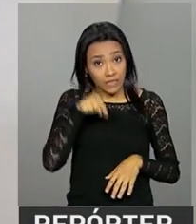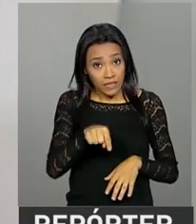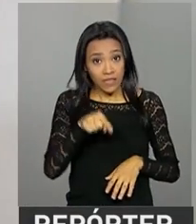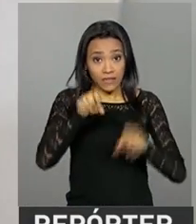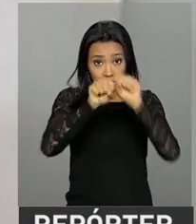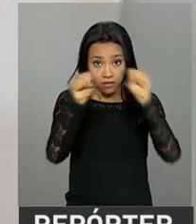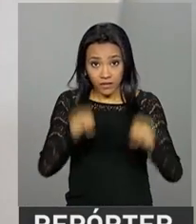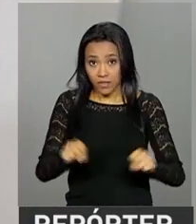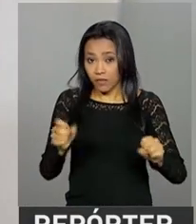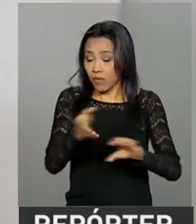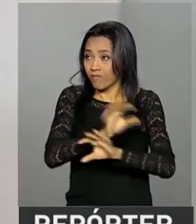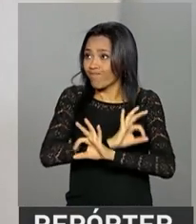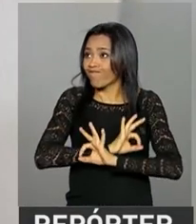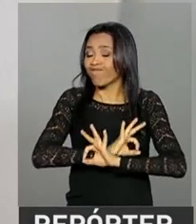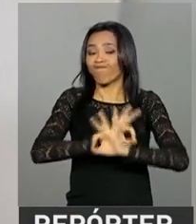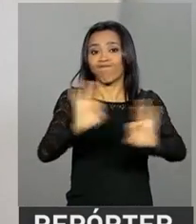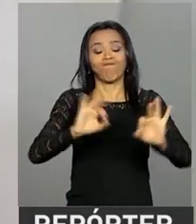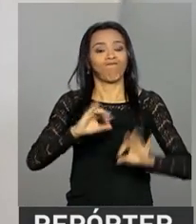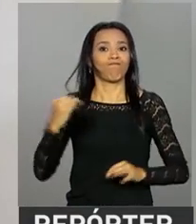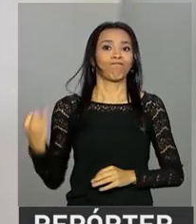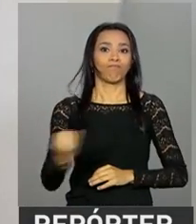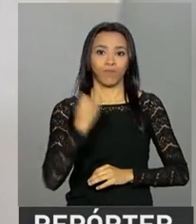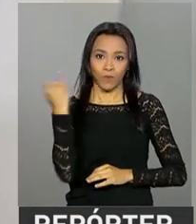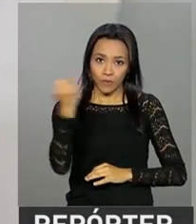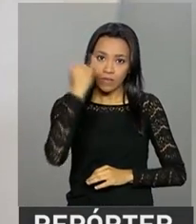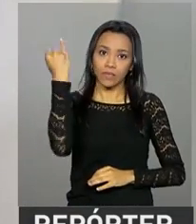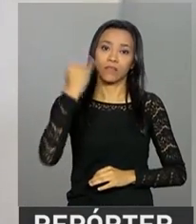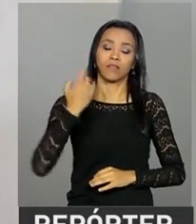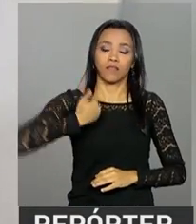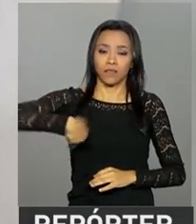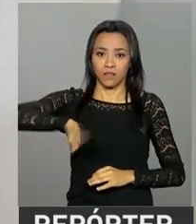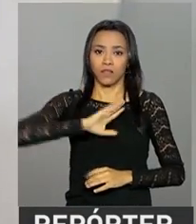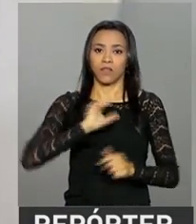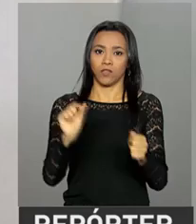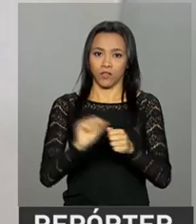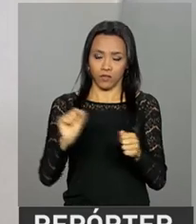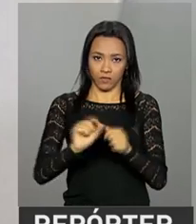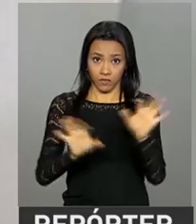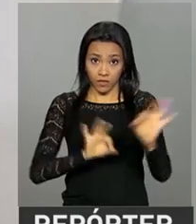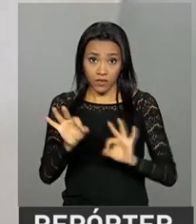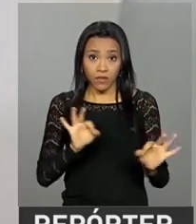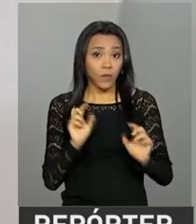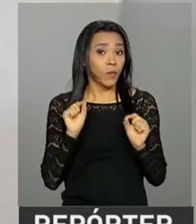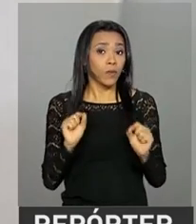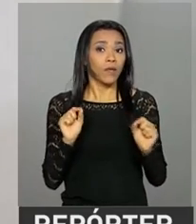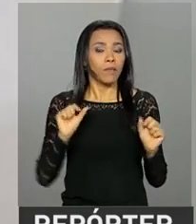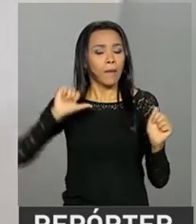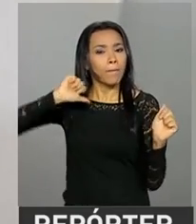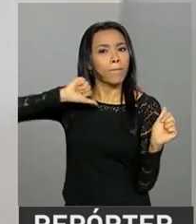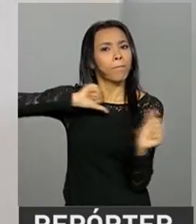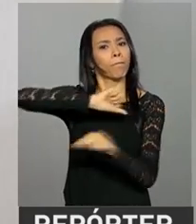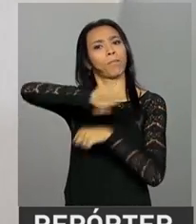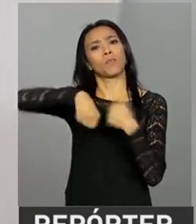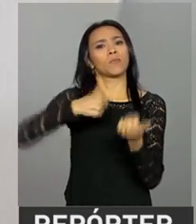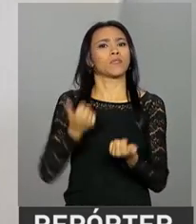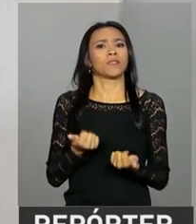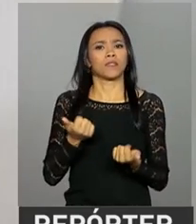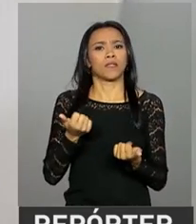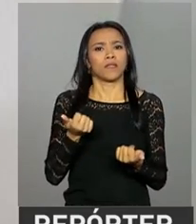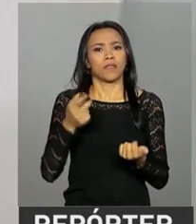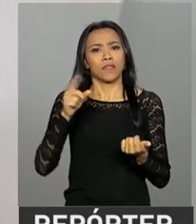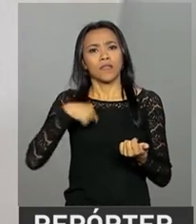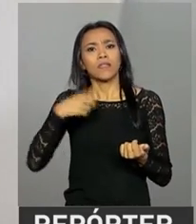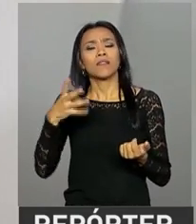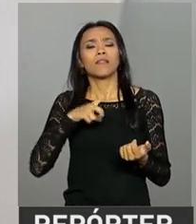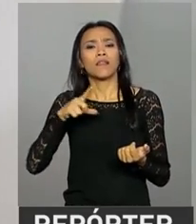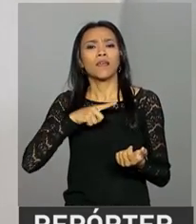importantíssimo, talvez seja o passo mais importante que a gente está dando para mudar a visão de sustentabilidade